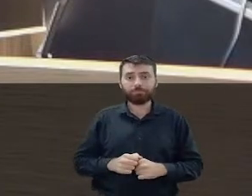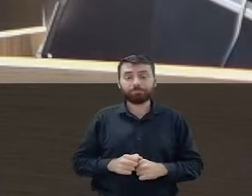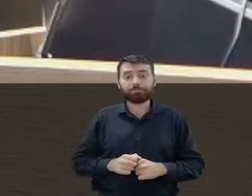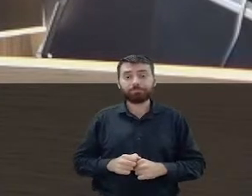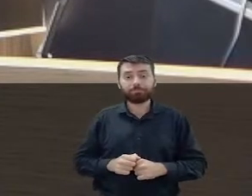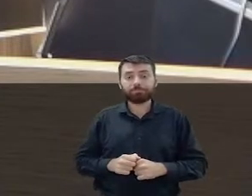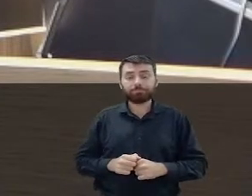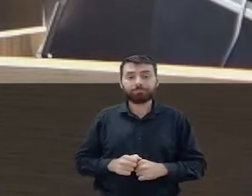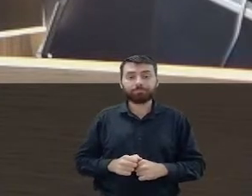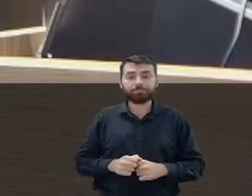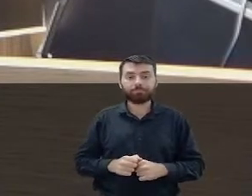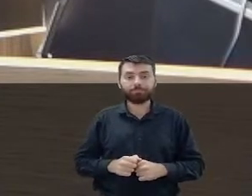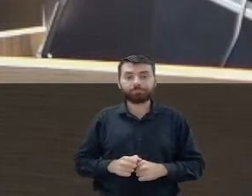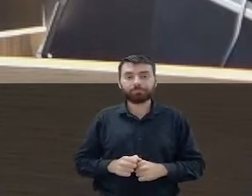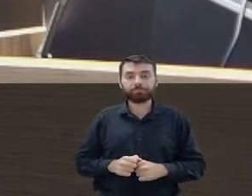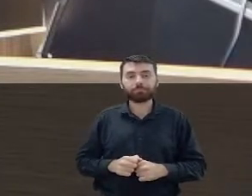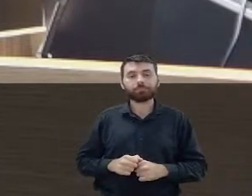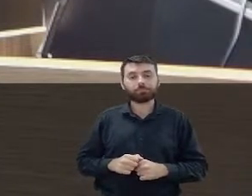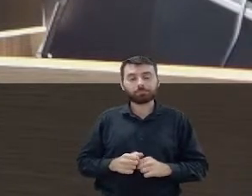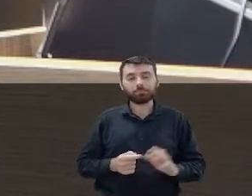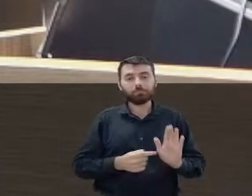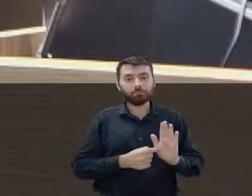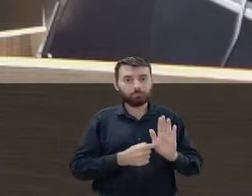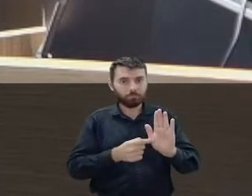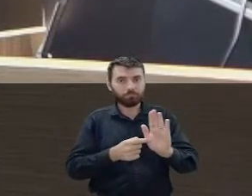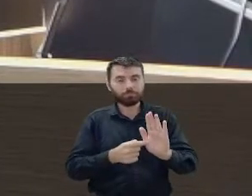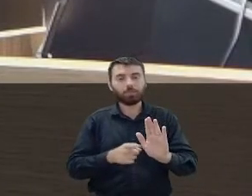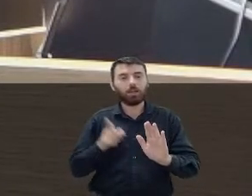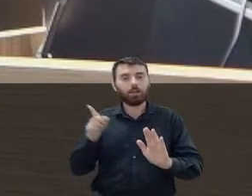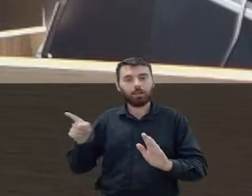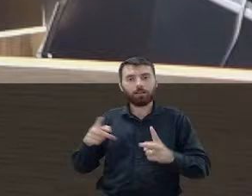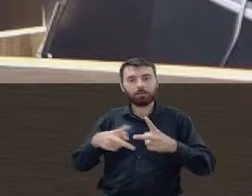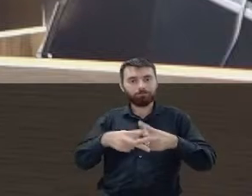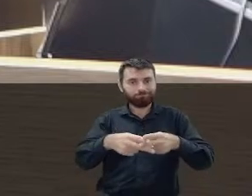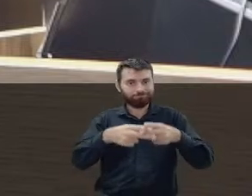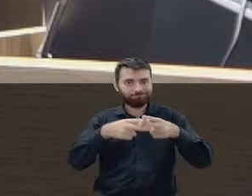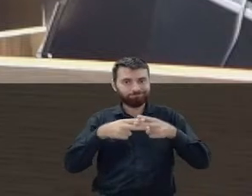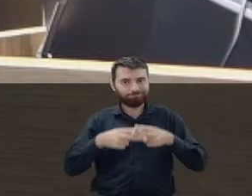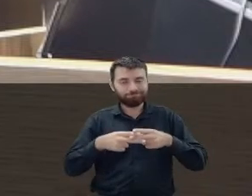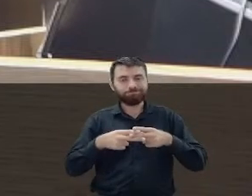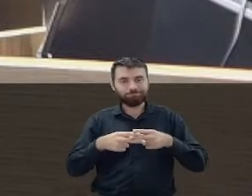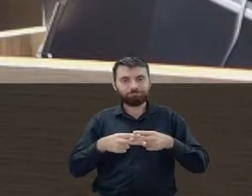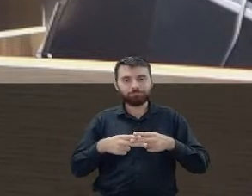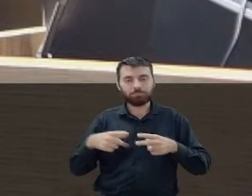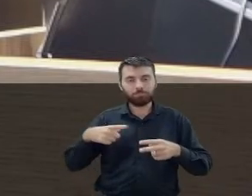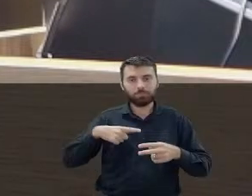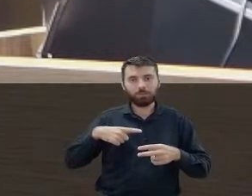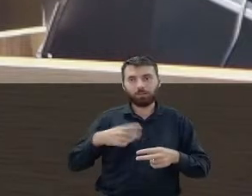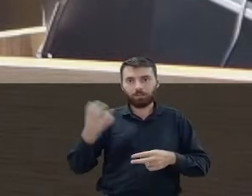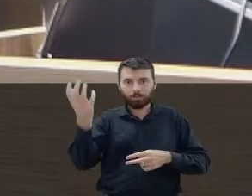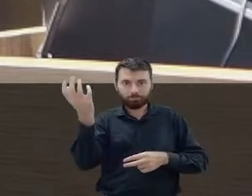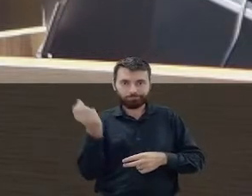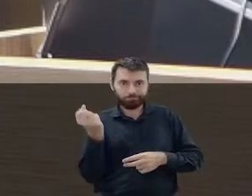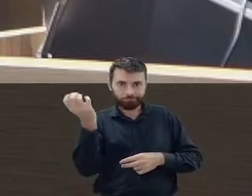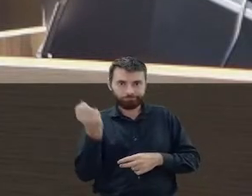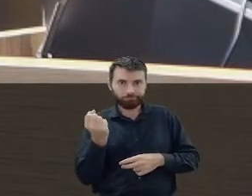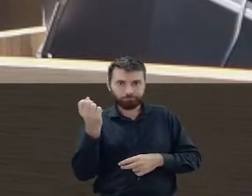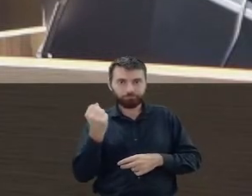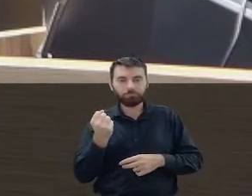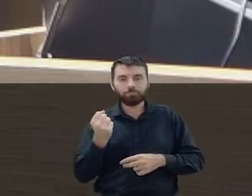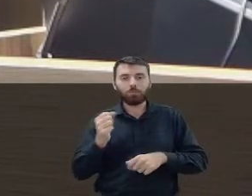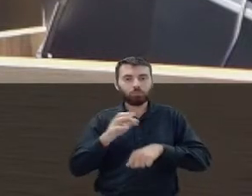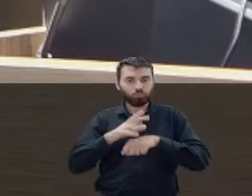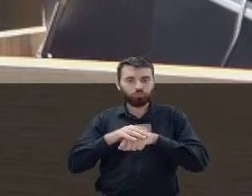previdenciários, ressaltando-se que, durante o afastamento do empregado em gozo de benefício de auxílio-doença comum,